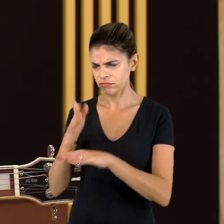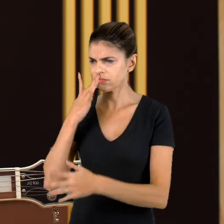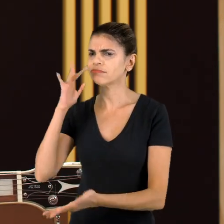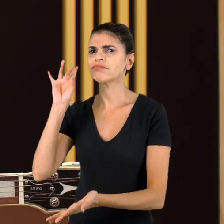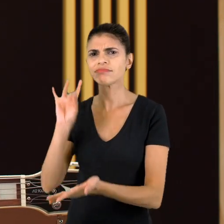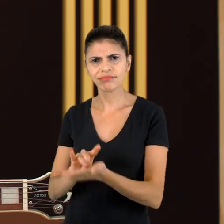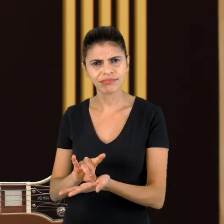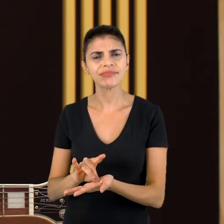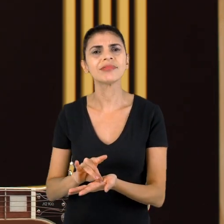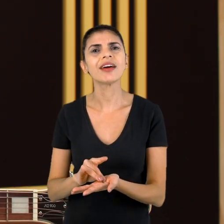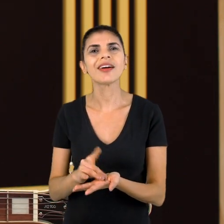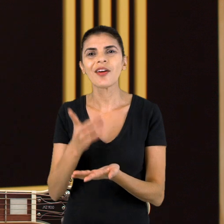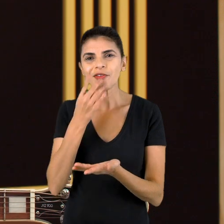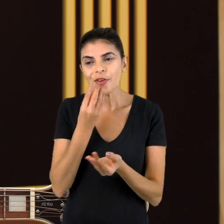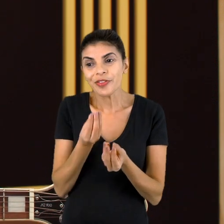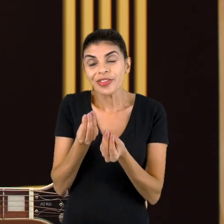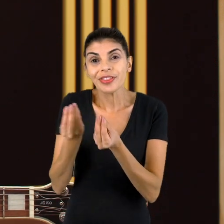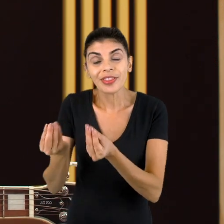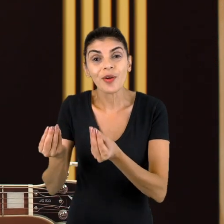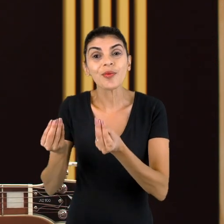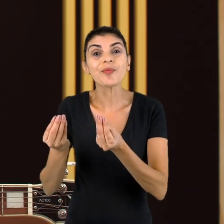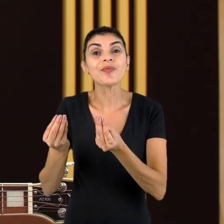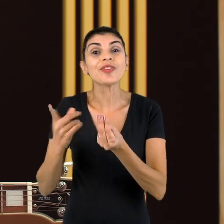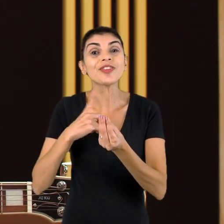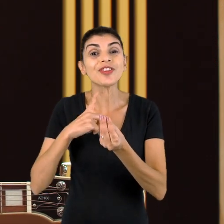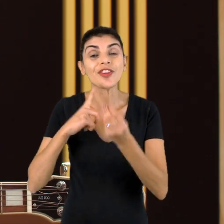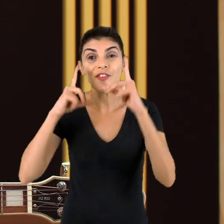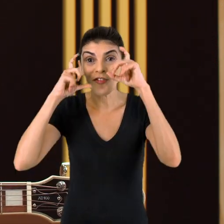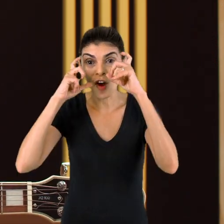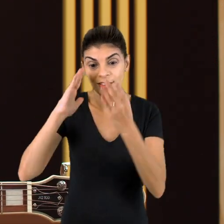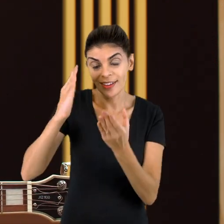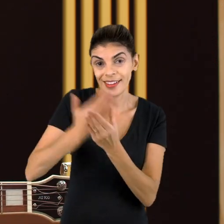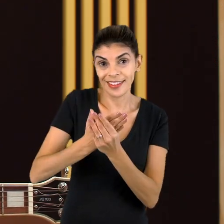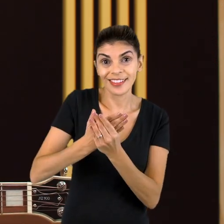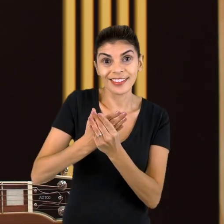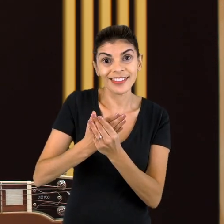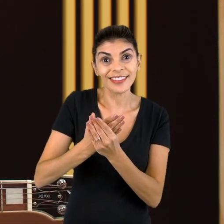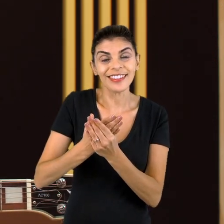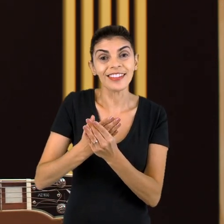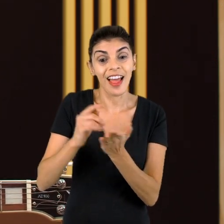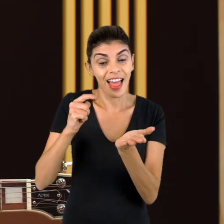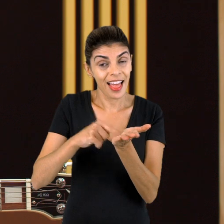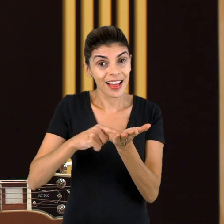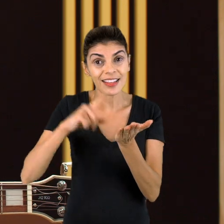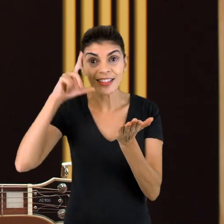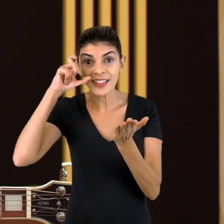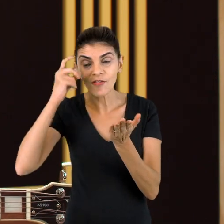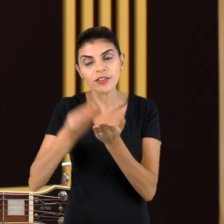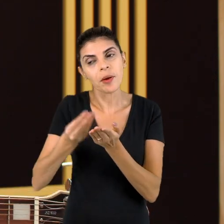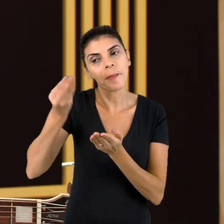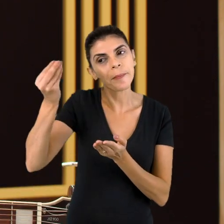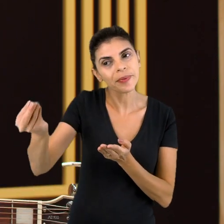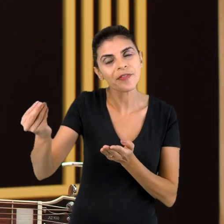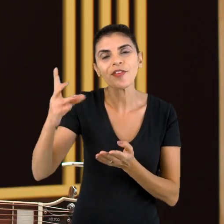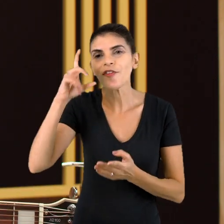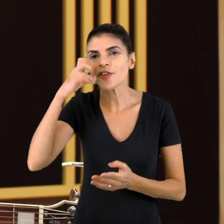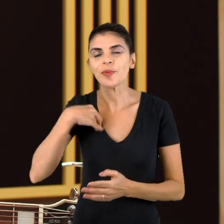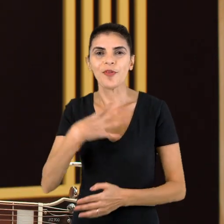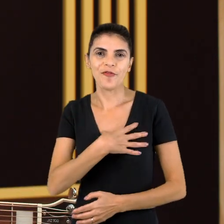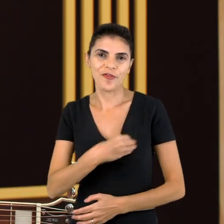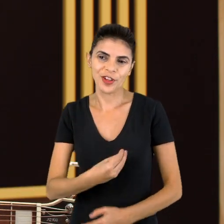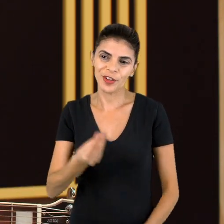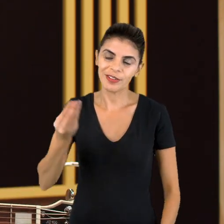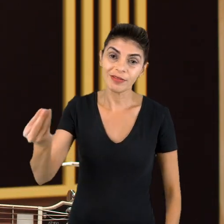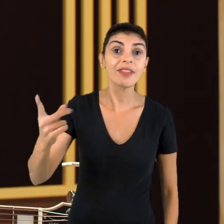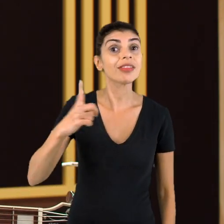que era e deu para ele uma foto que ela tinha na carteira do Chicão. Falou assim, essa foto aqui fica para você, a foto do meu filho.